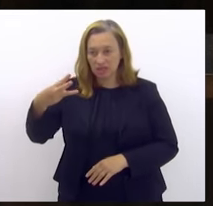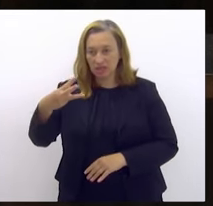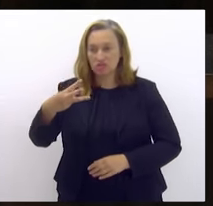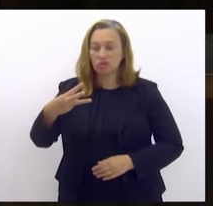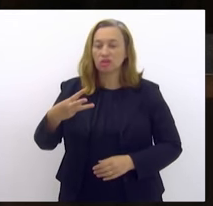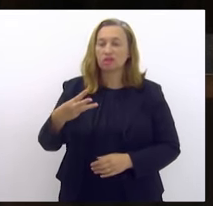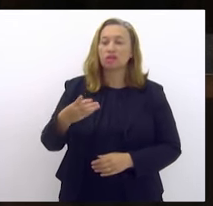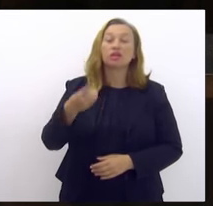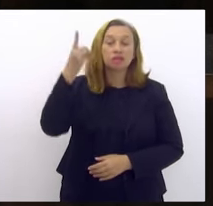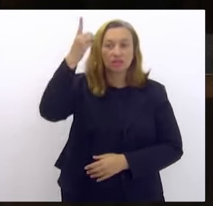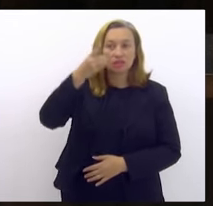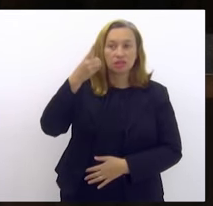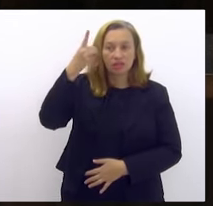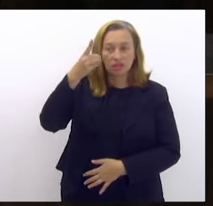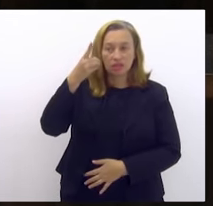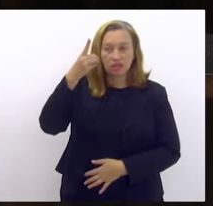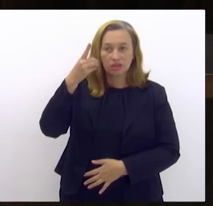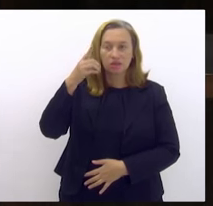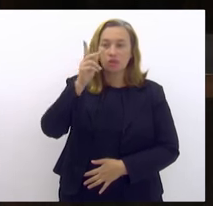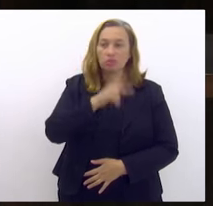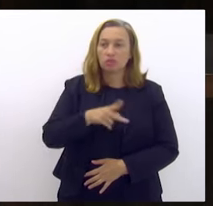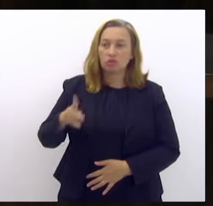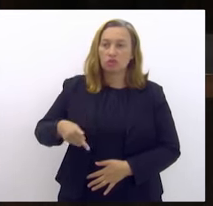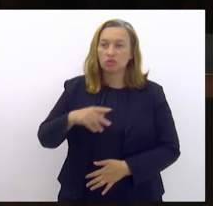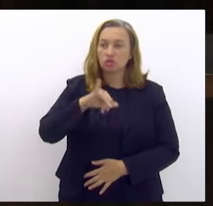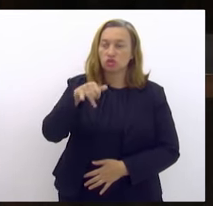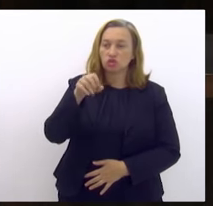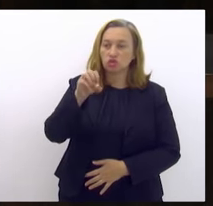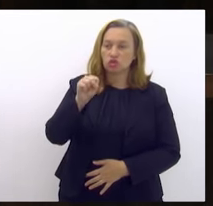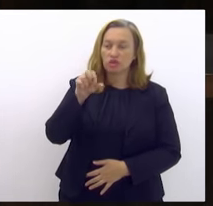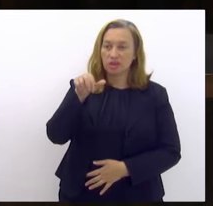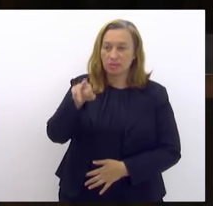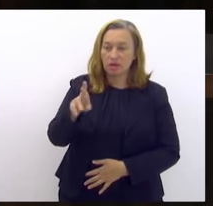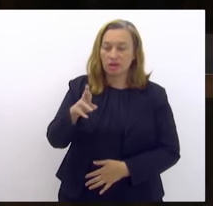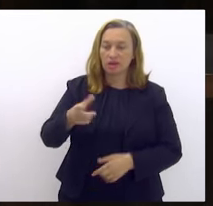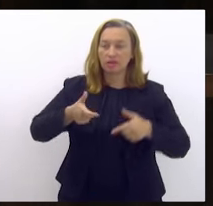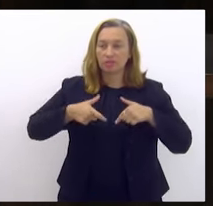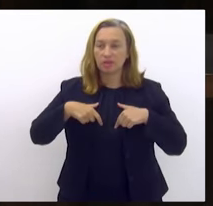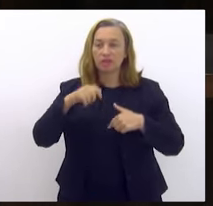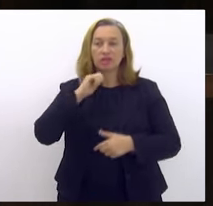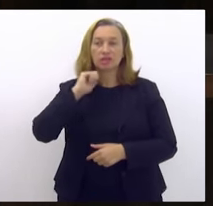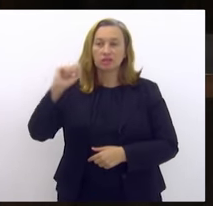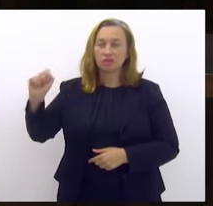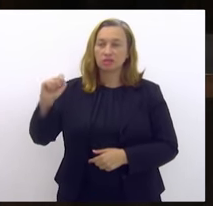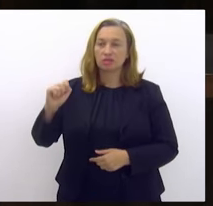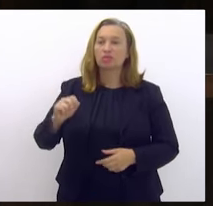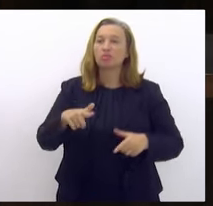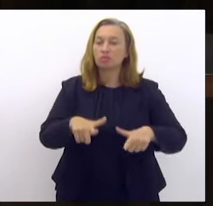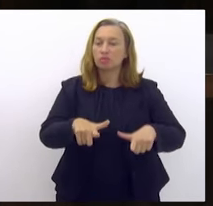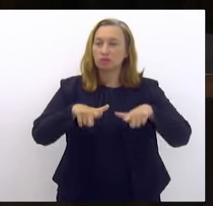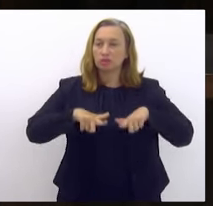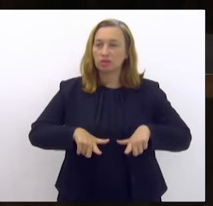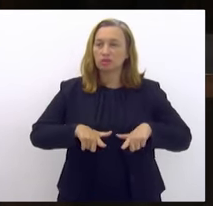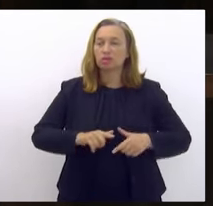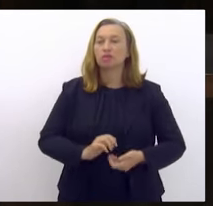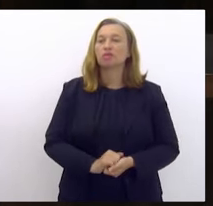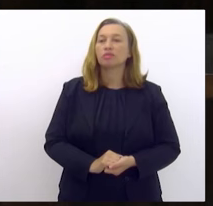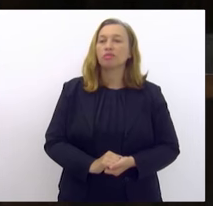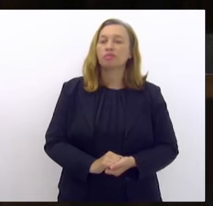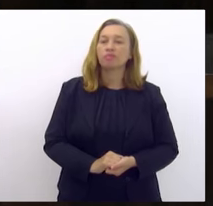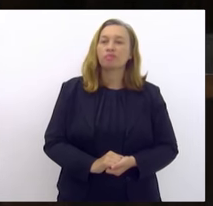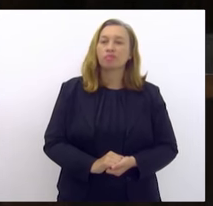325/2023, de autoria do deputado professor Josimar, que concede a medalha Tiradentes e o respectivo diploma